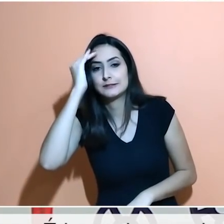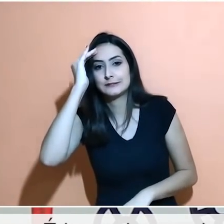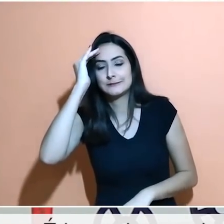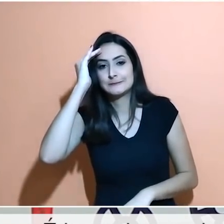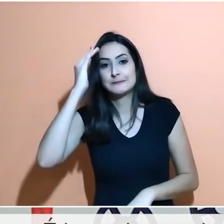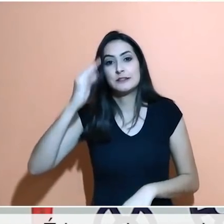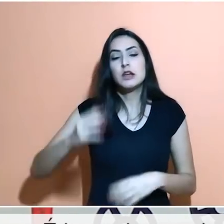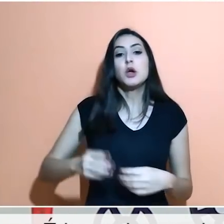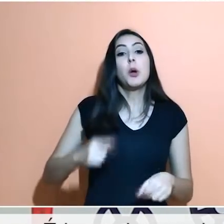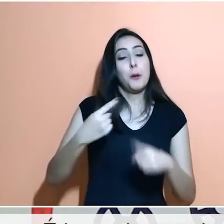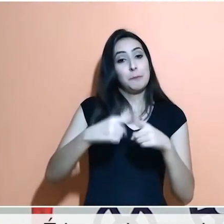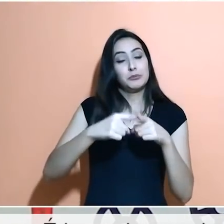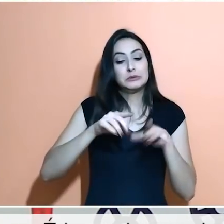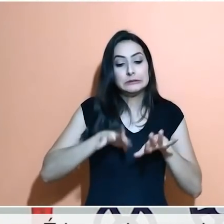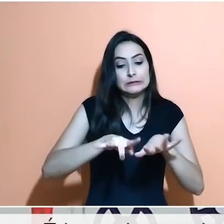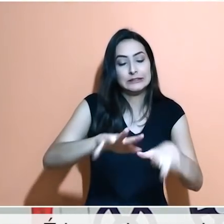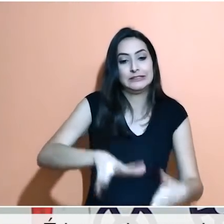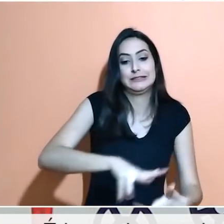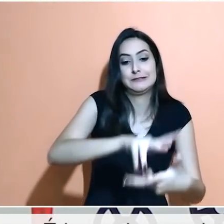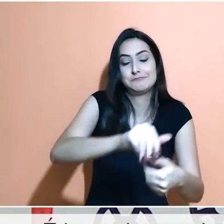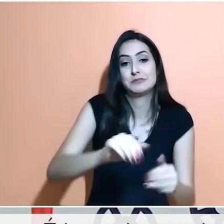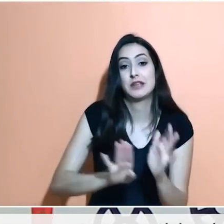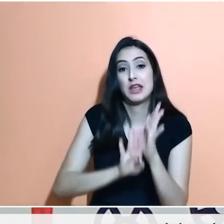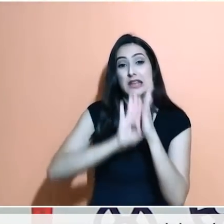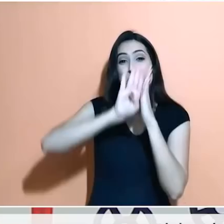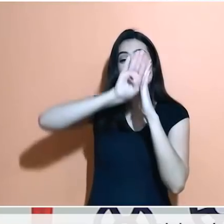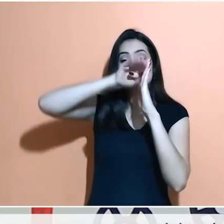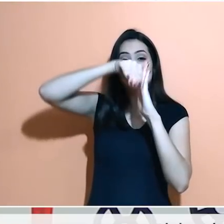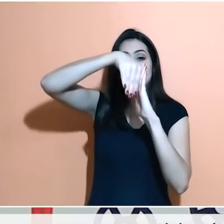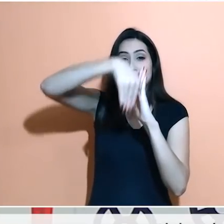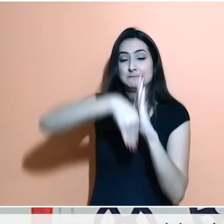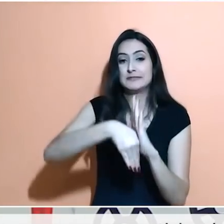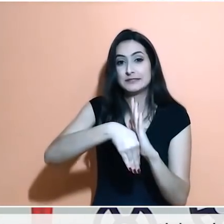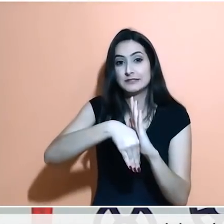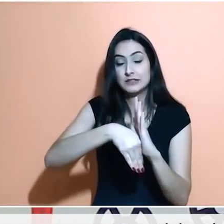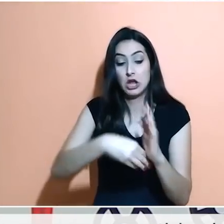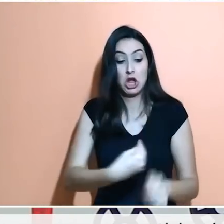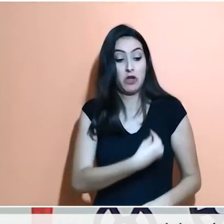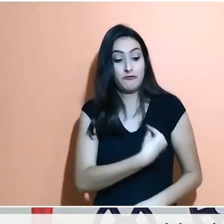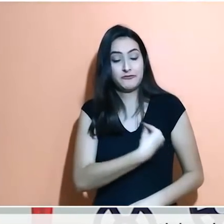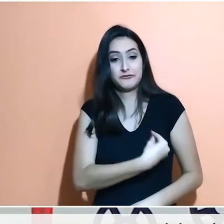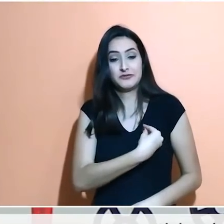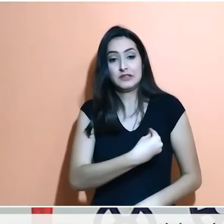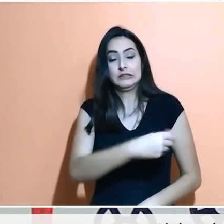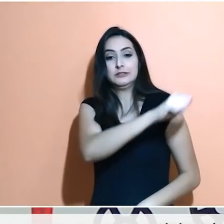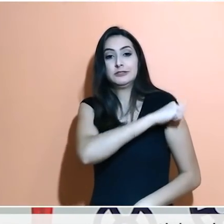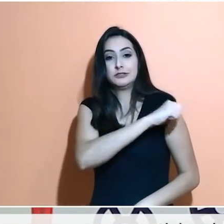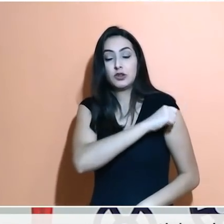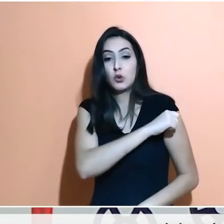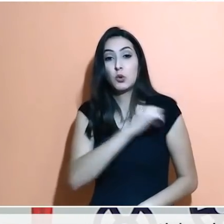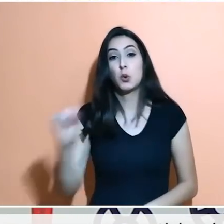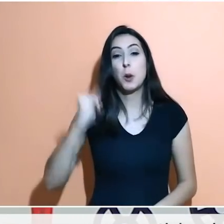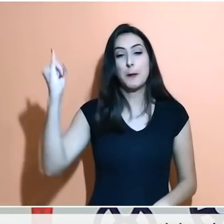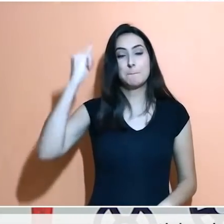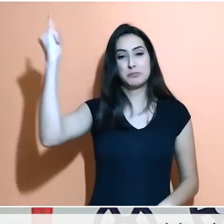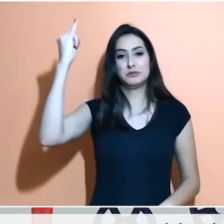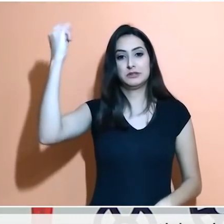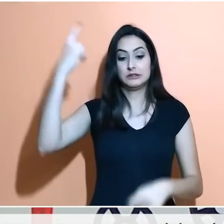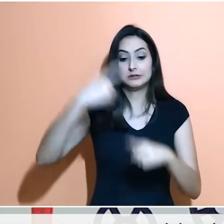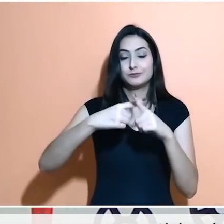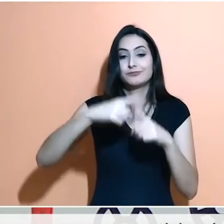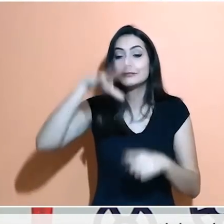compreensivos, fazendo brilhar nossas habilidades mais humanas no sentido de contribuir para minimizar os efeitos desta